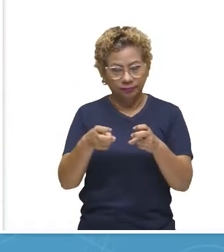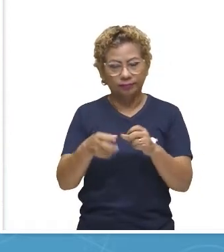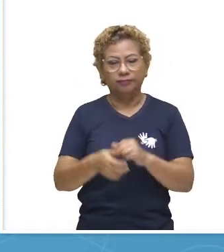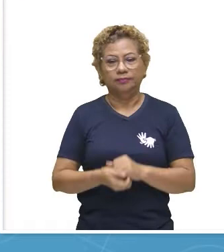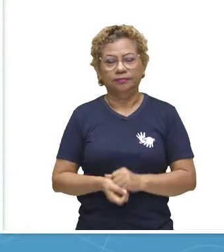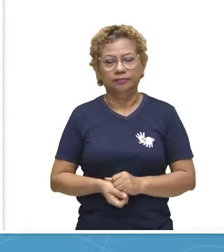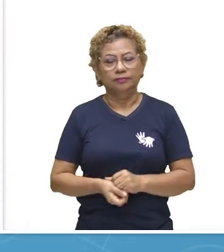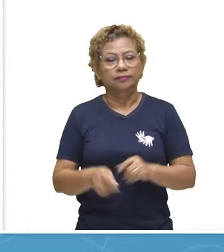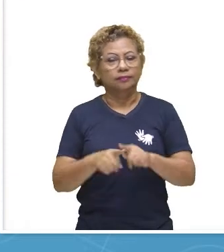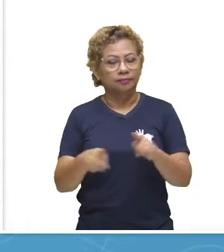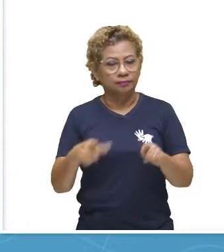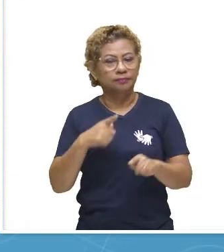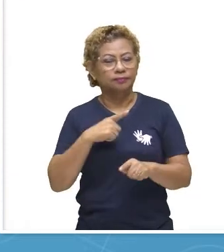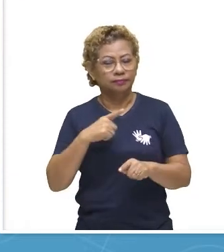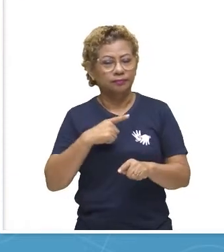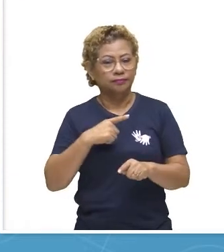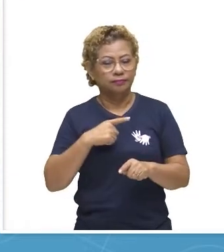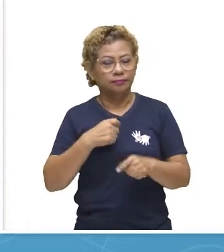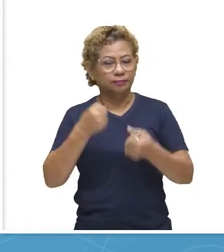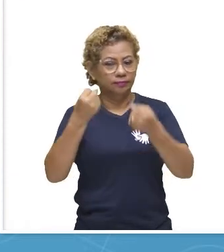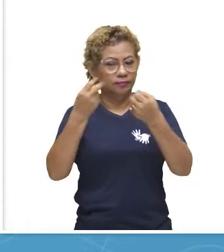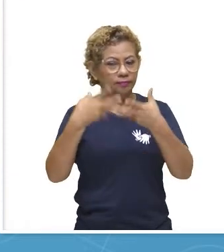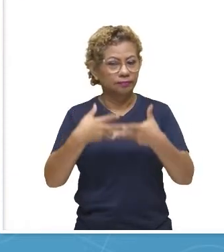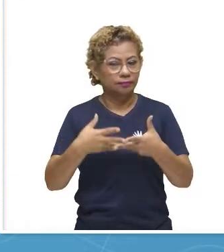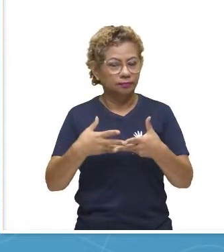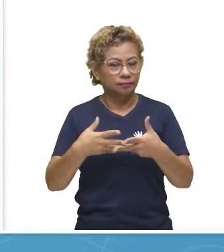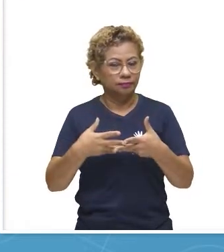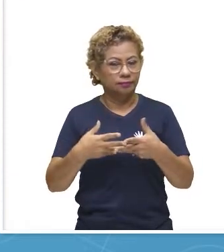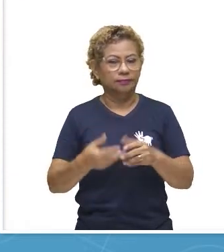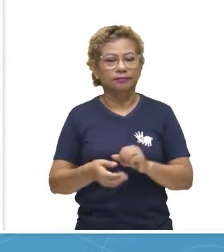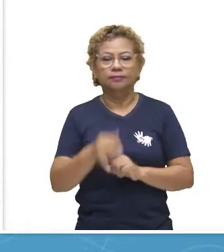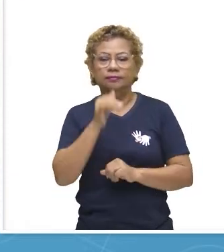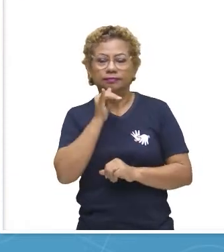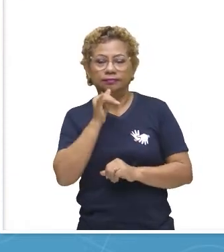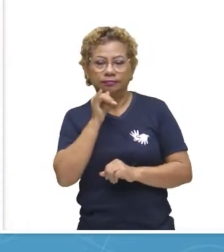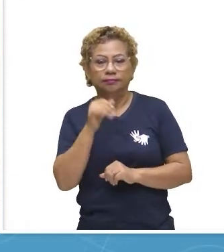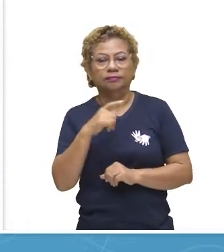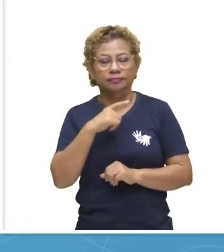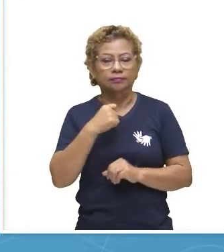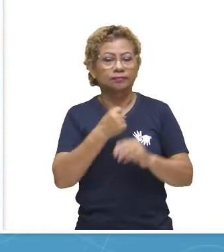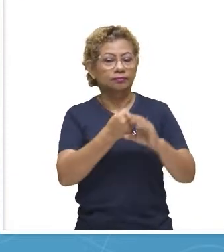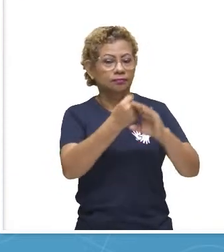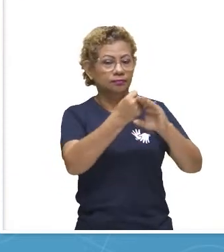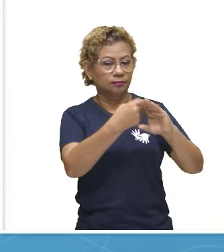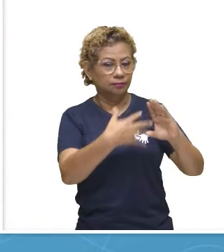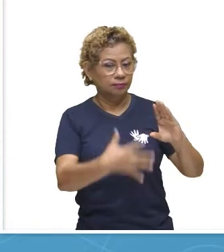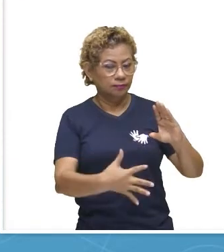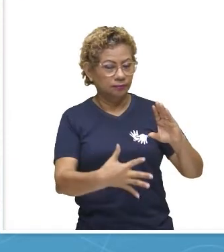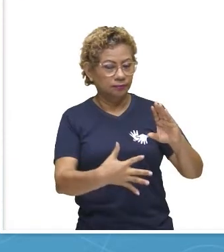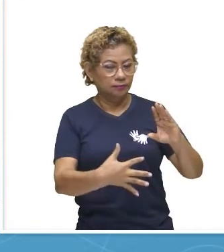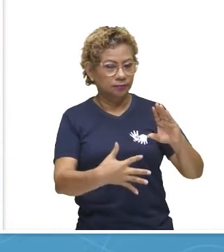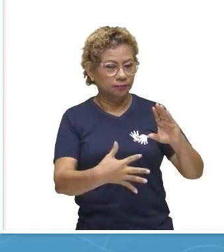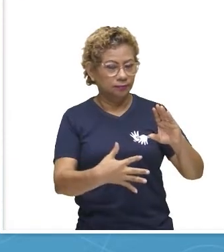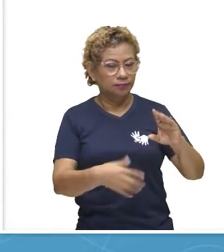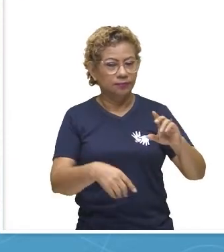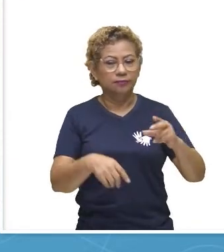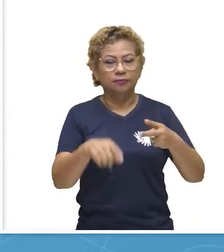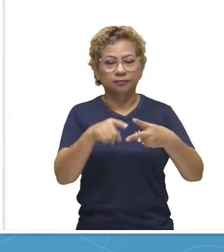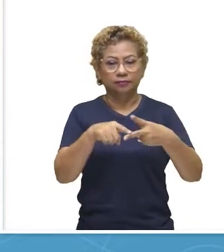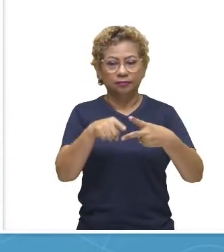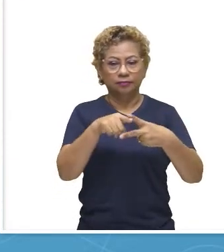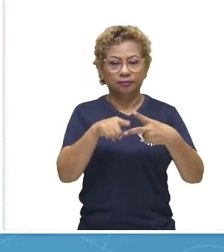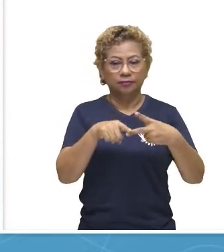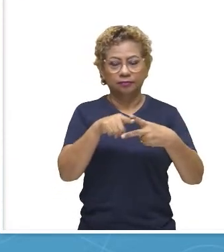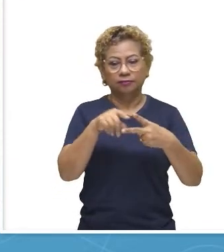um detalhe, né? Qual é o detalhe? Uma característica desses ângulos